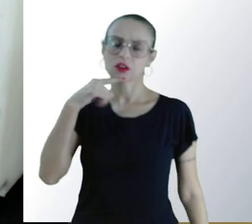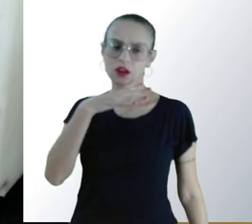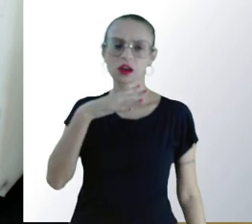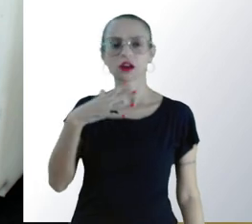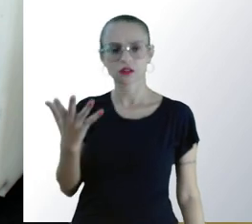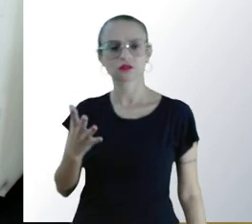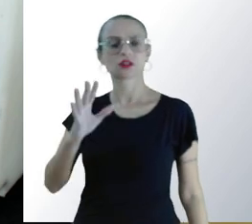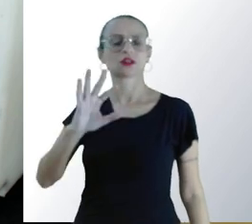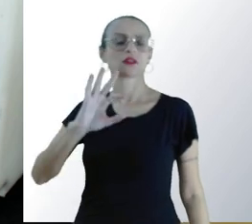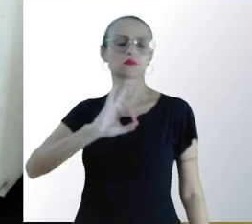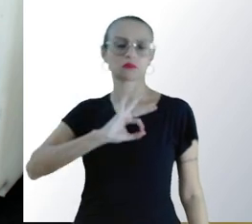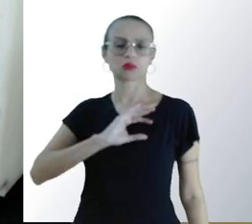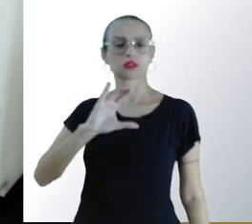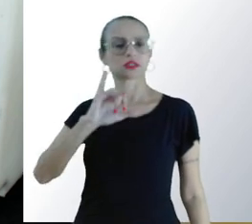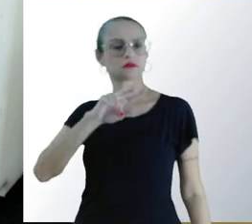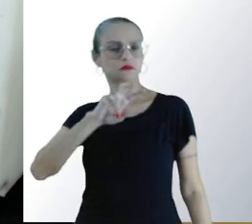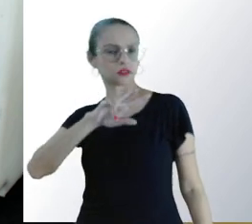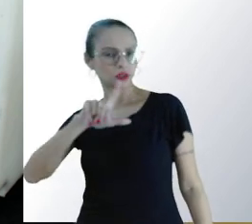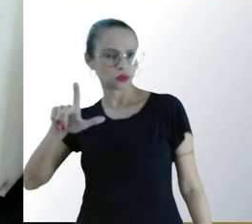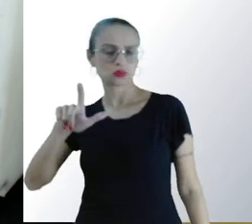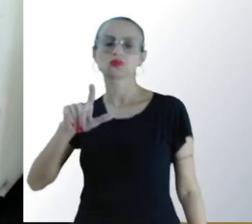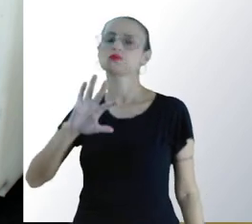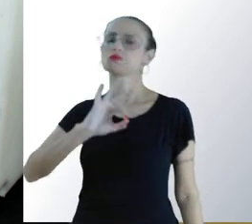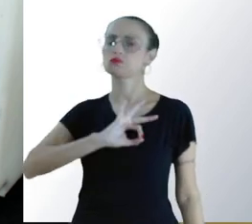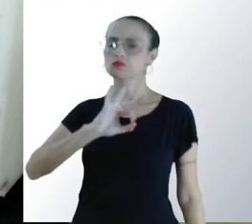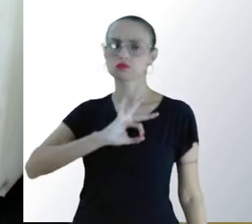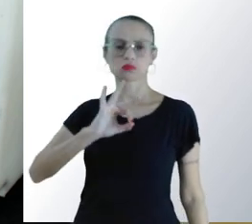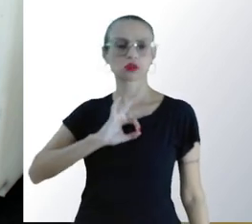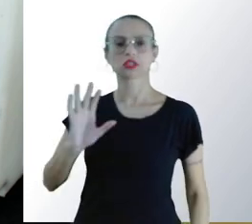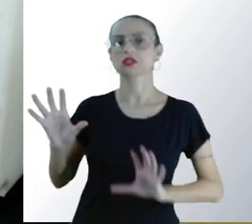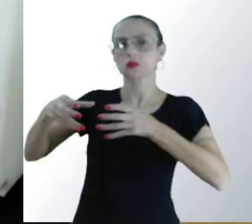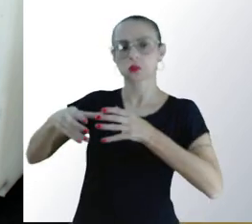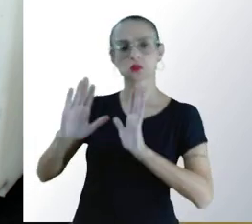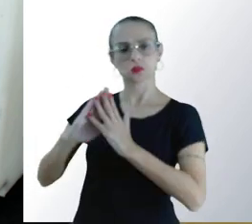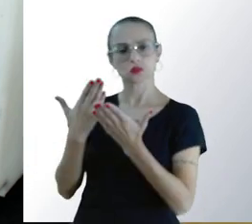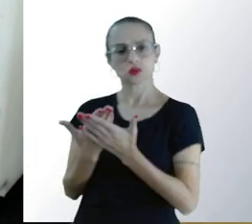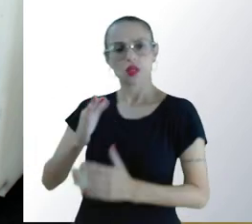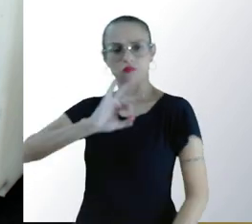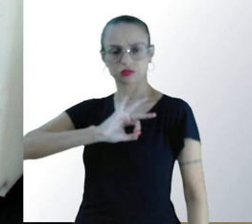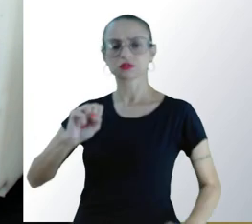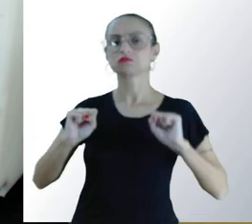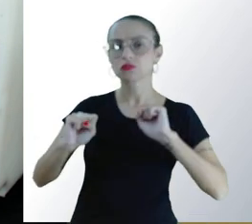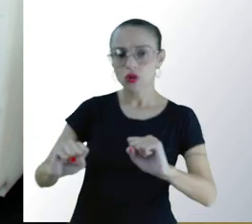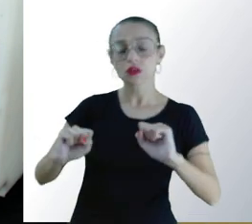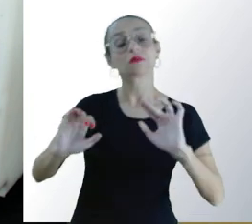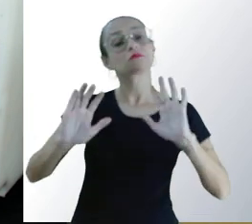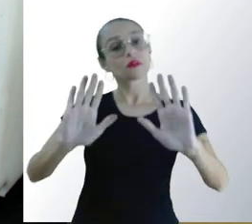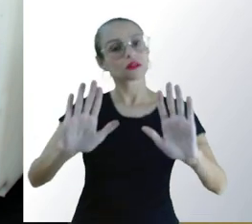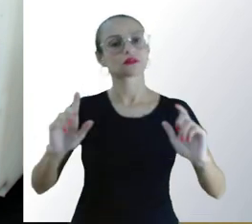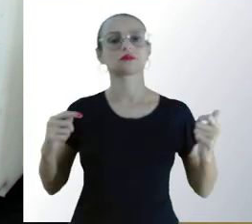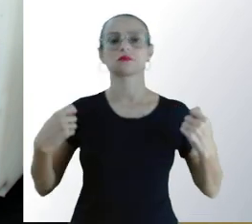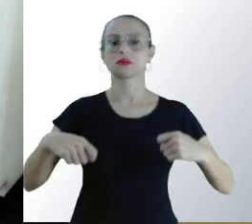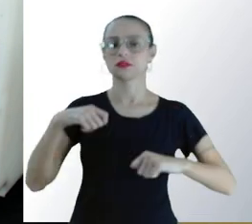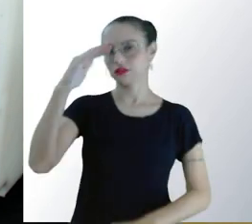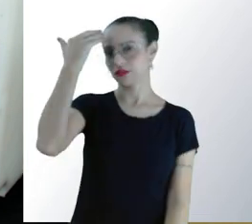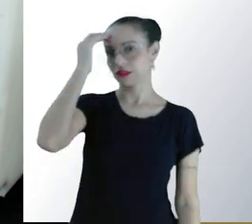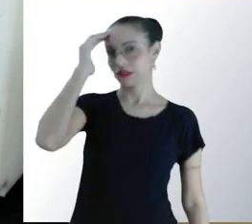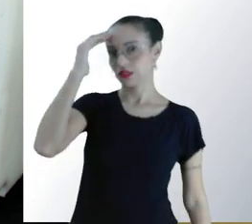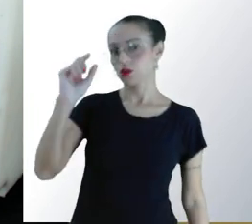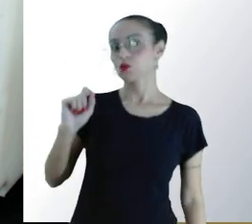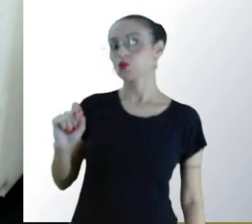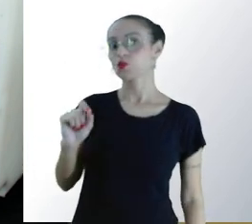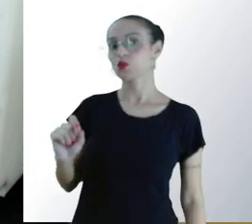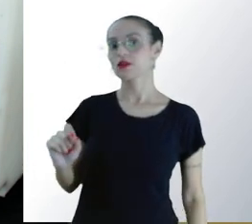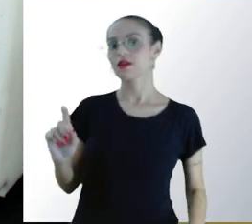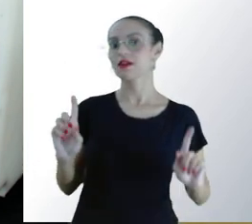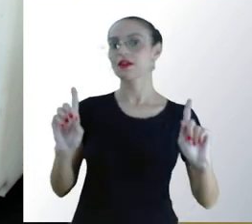só a Polícia Civil, a Polícia Militar, as patrulhas escolares estão ali para isso. Porém, a gente precisa entender que são dois